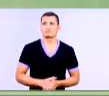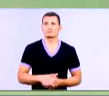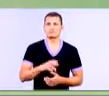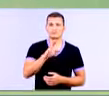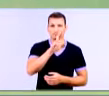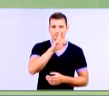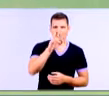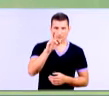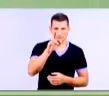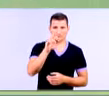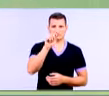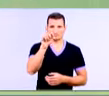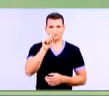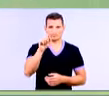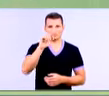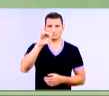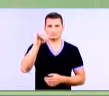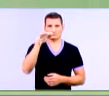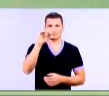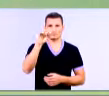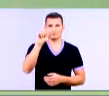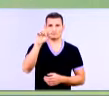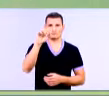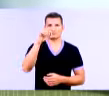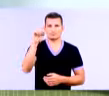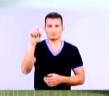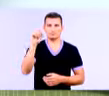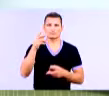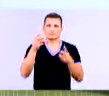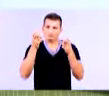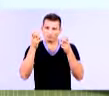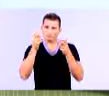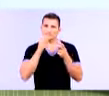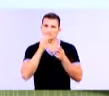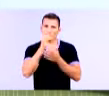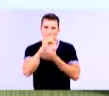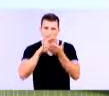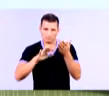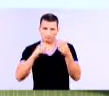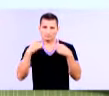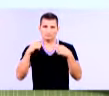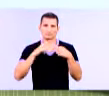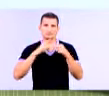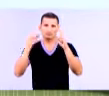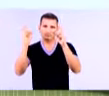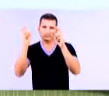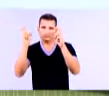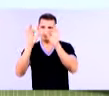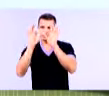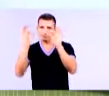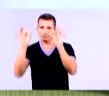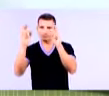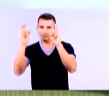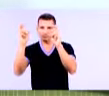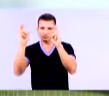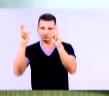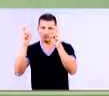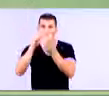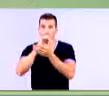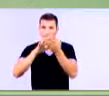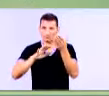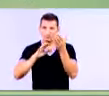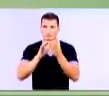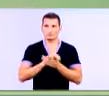Silva. Percebam que quando é texto, eu sou obrigado a colocar entre aspas duplas, tá?